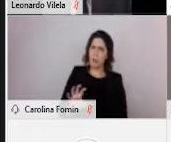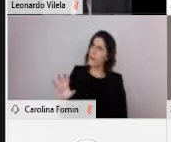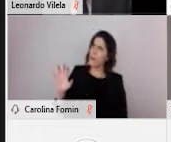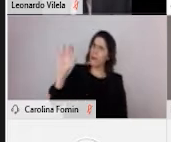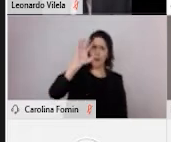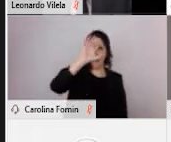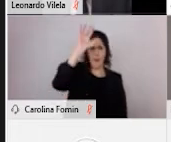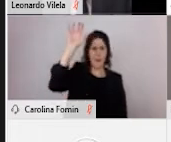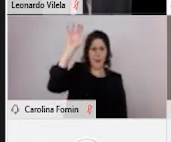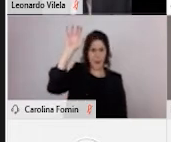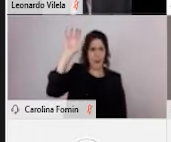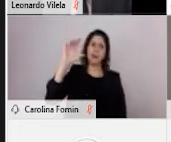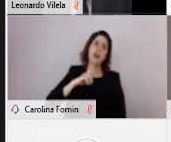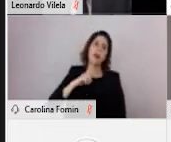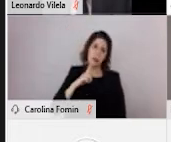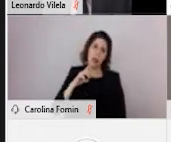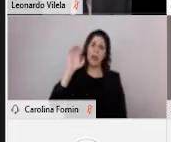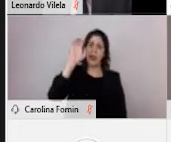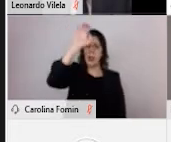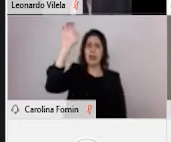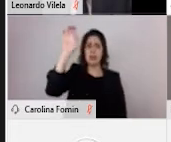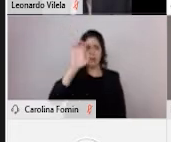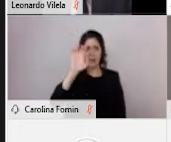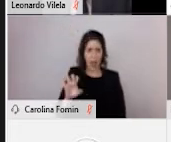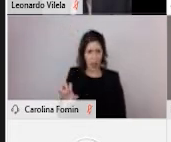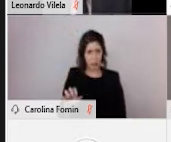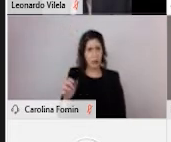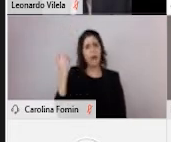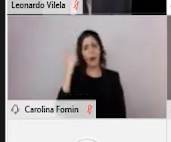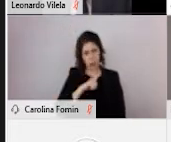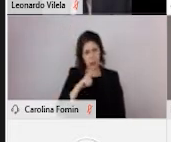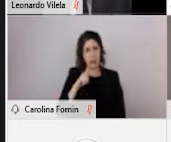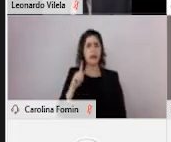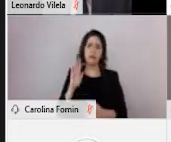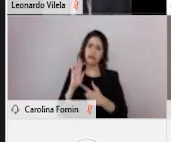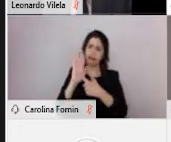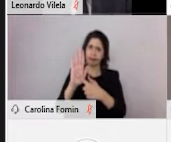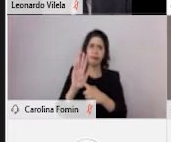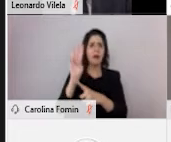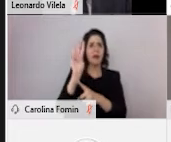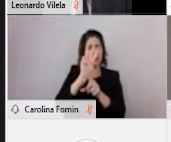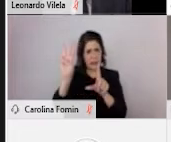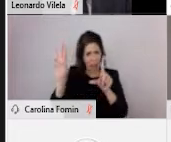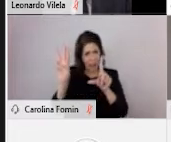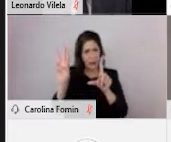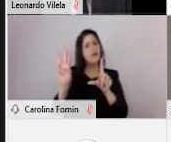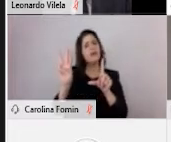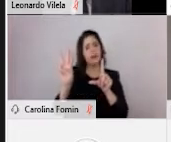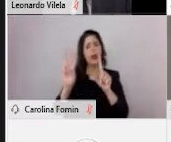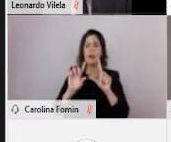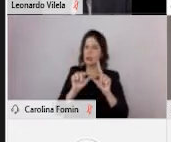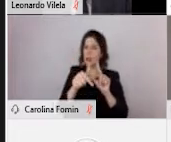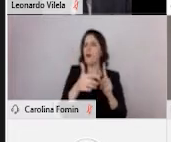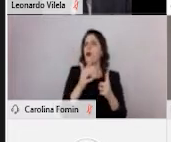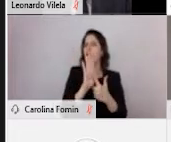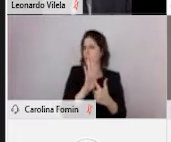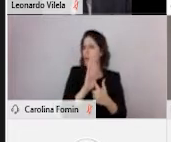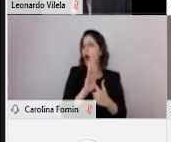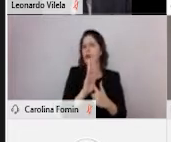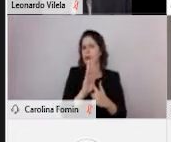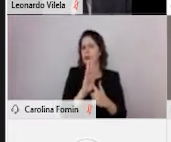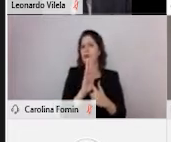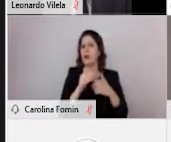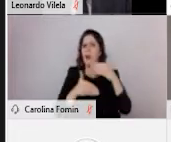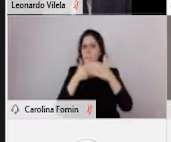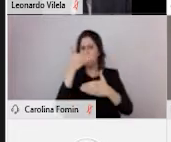com alguma consulta, através dessa plataforma, e esse material depois será disponibilizado a todos vocês, do Conselho,